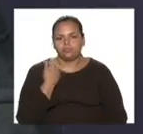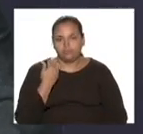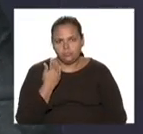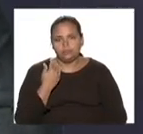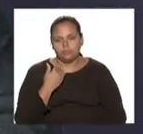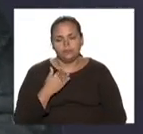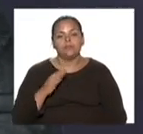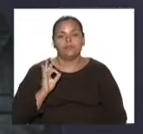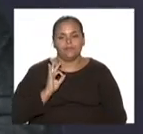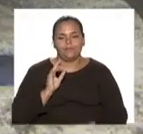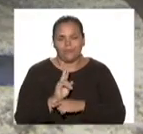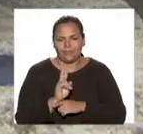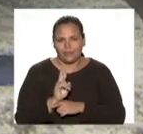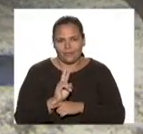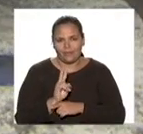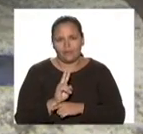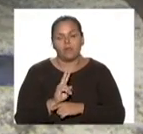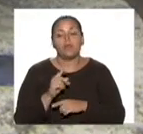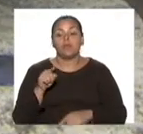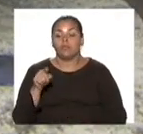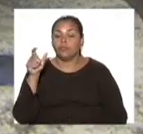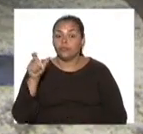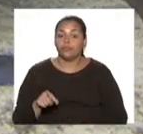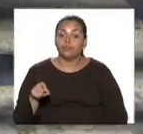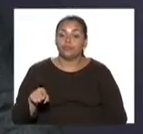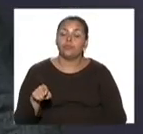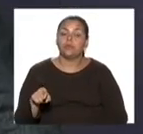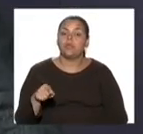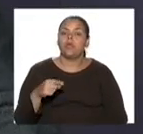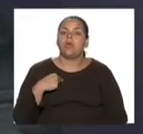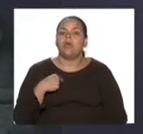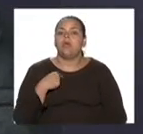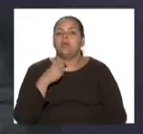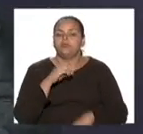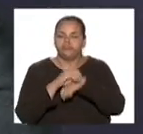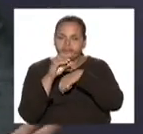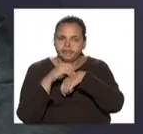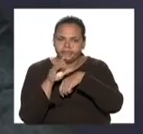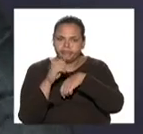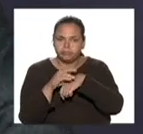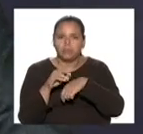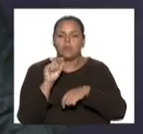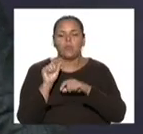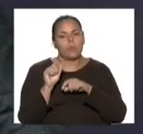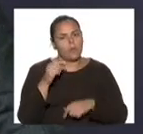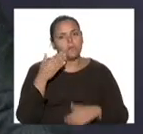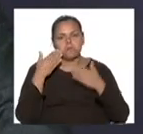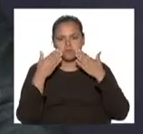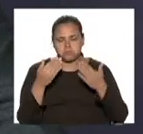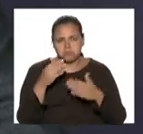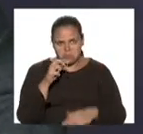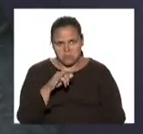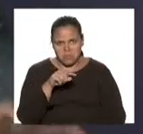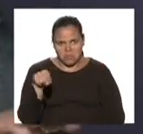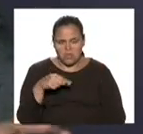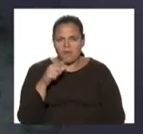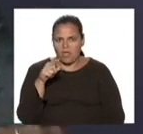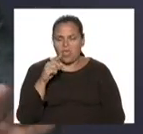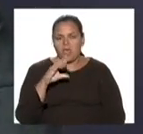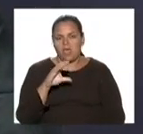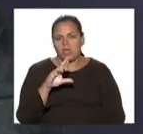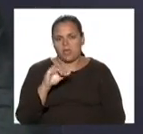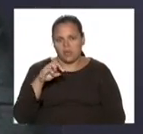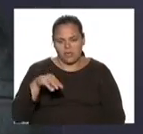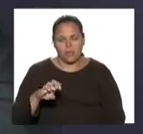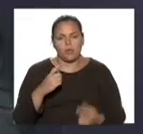morte contra o policial, dos agentes da segurança, para que você dê um recado muito claro de que, olha, se você